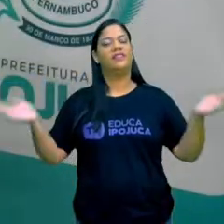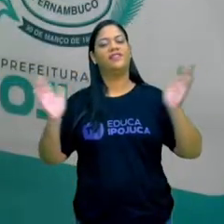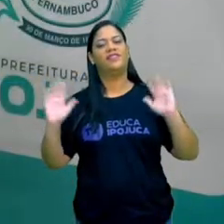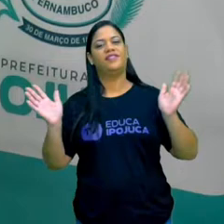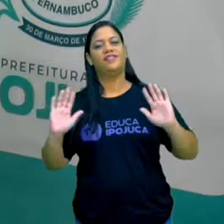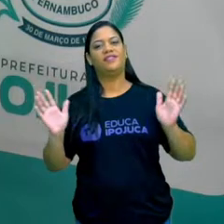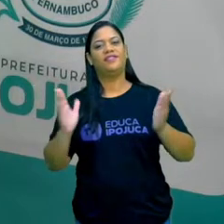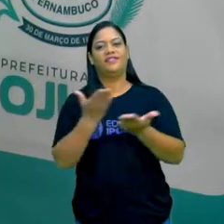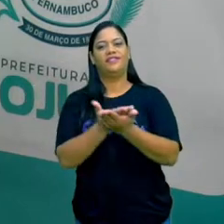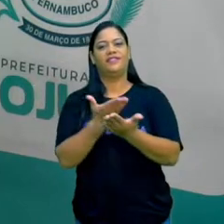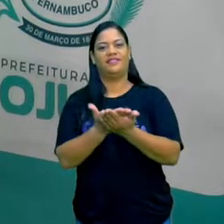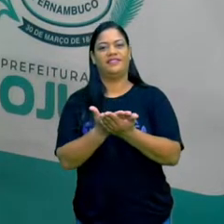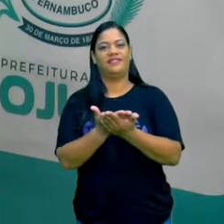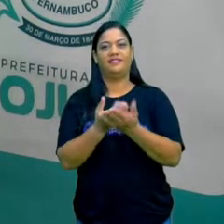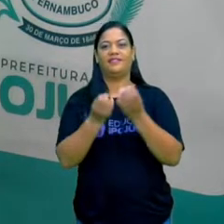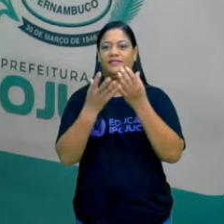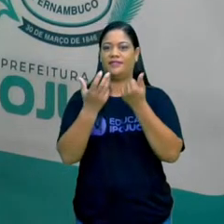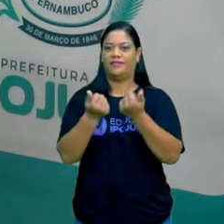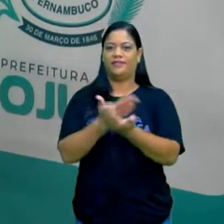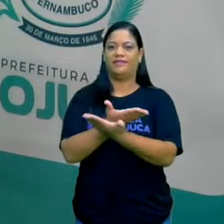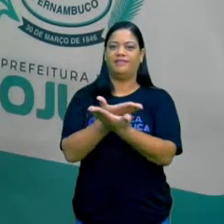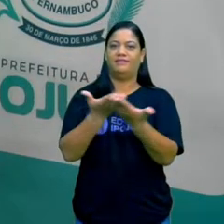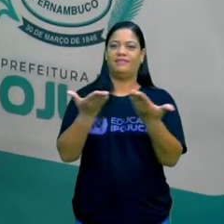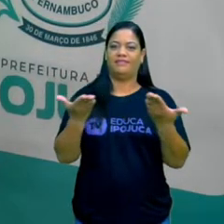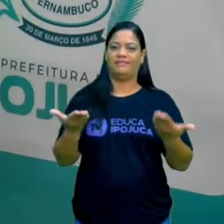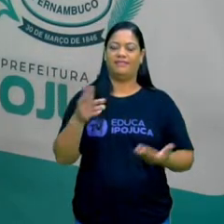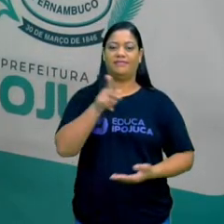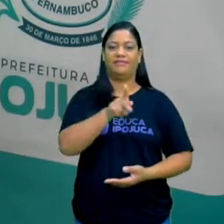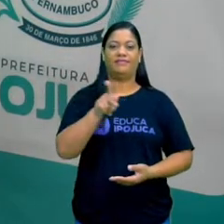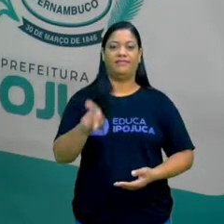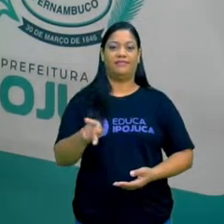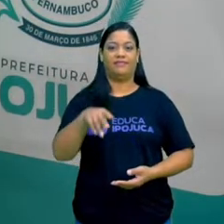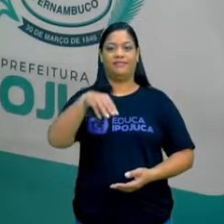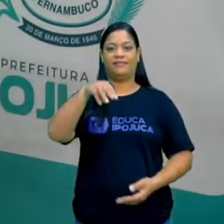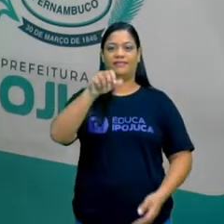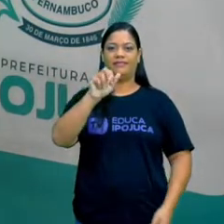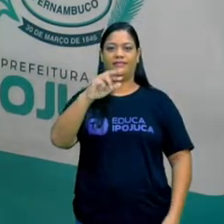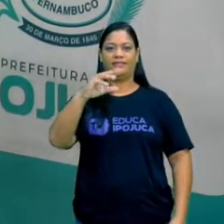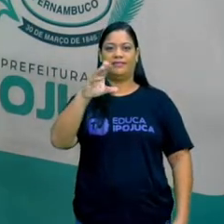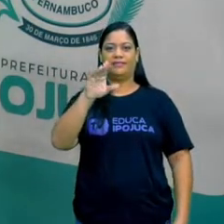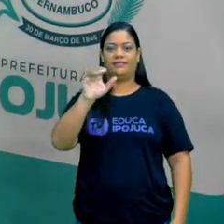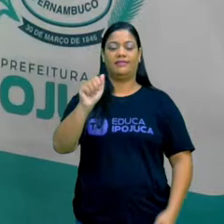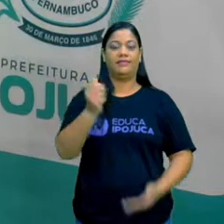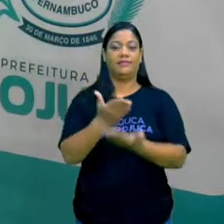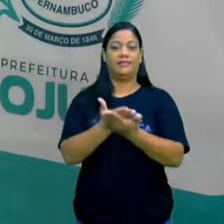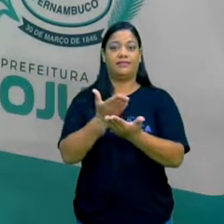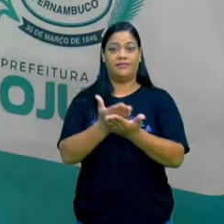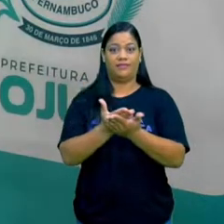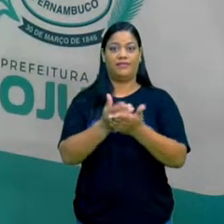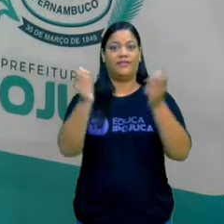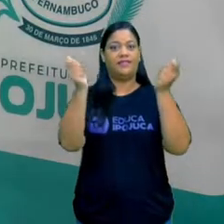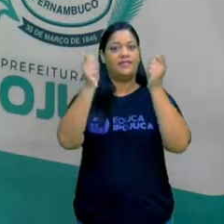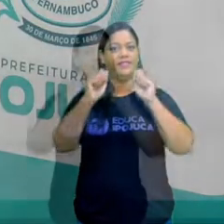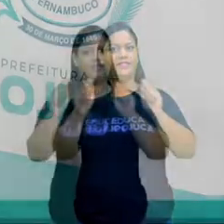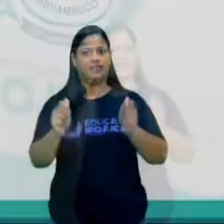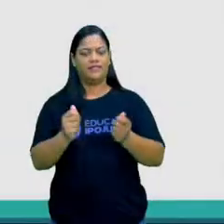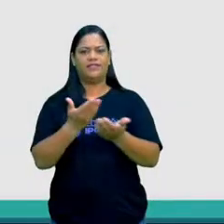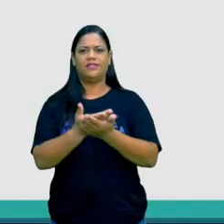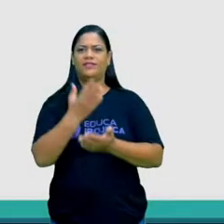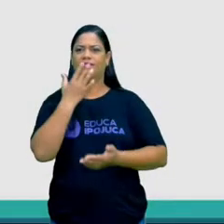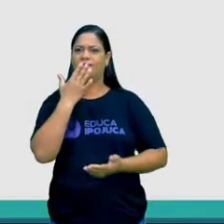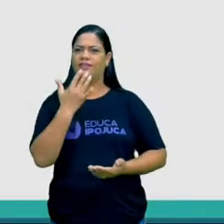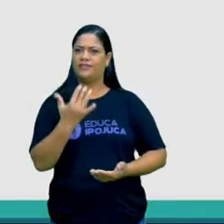Olá, estudantes! Tudo bem com vocês? Sou a professora Márcia Firmini, nossa aula de arte hoje. Vamos falar sobre as